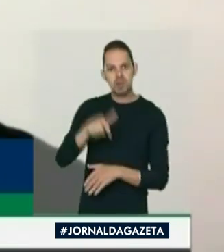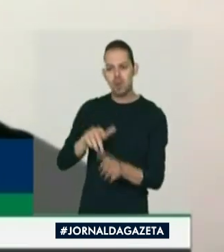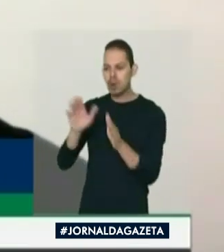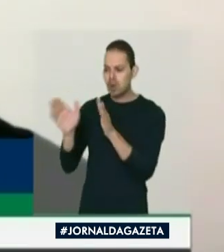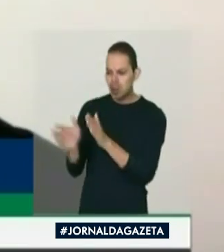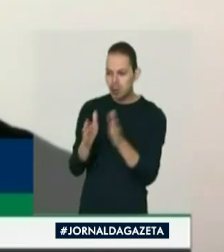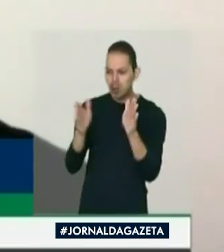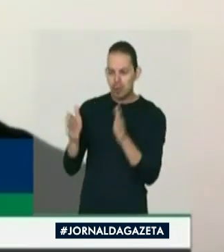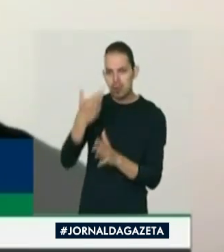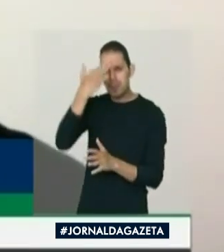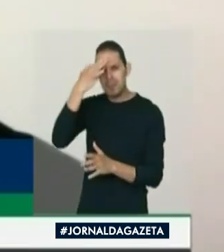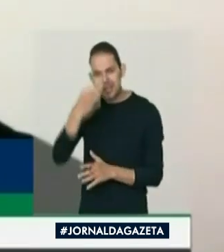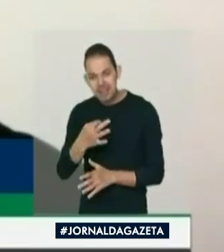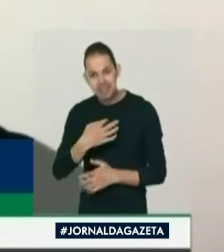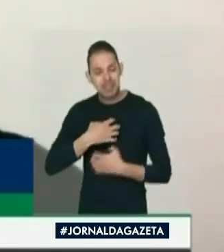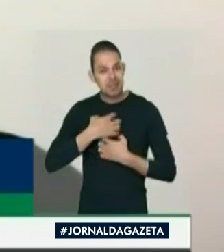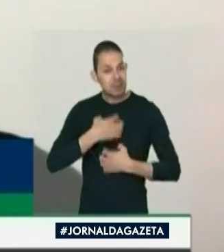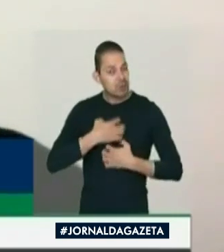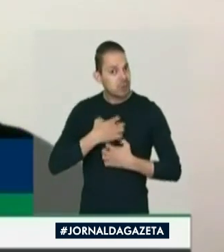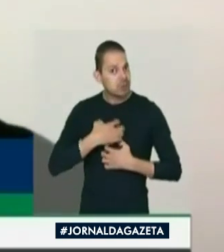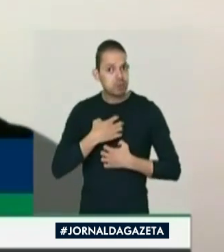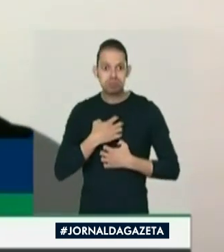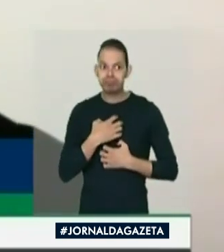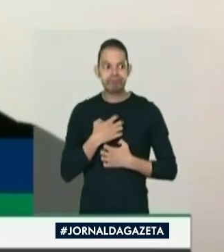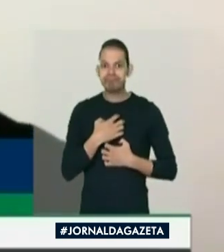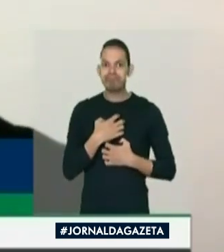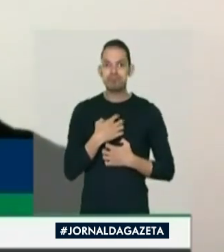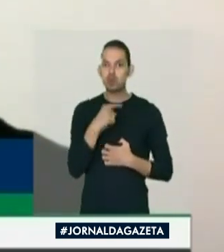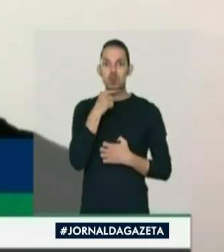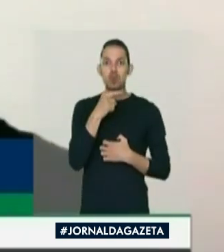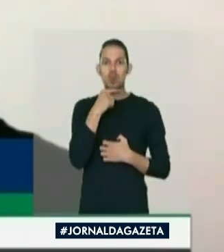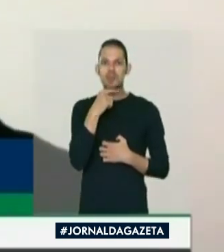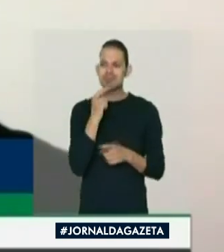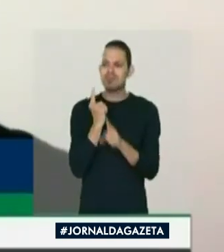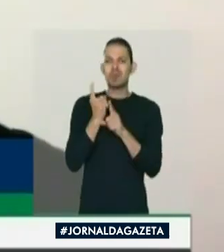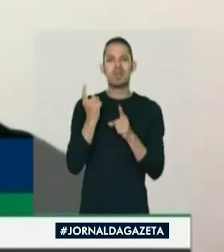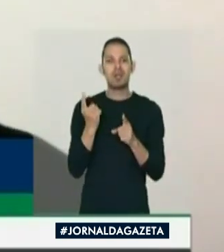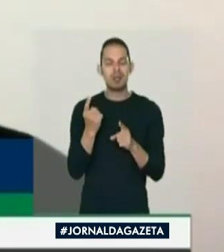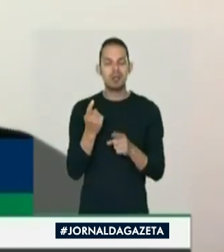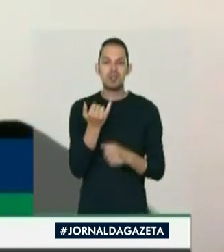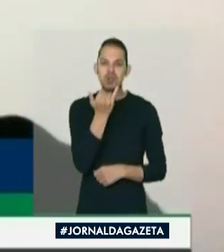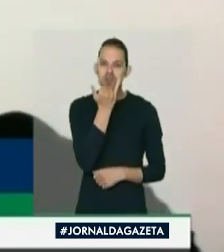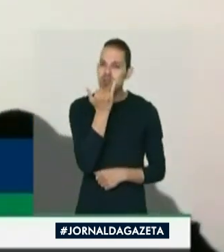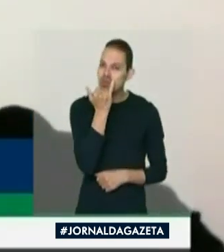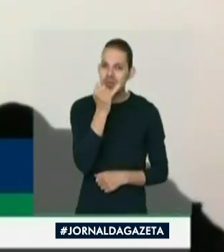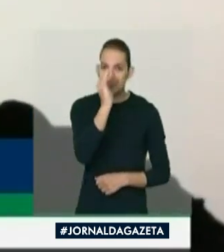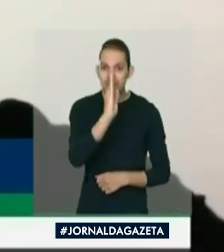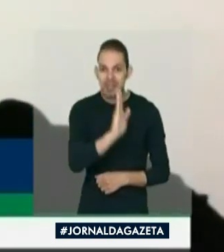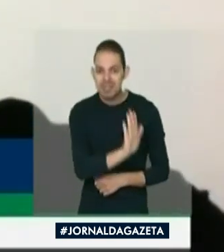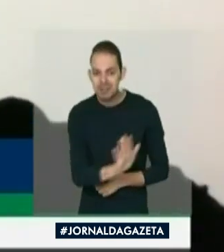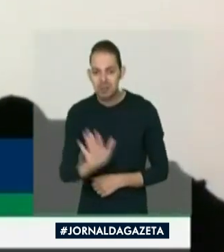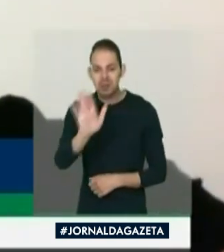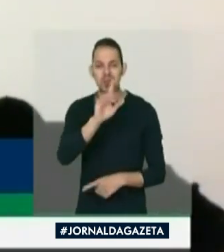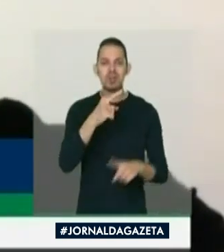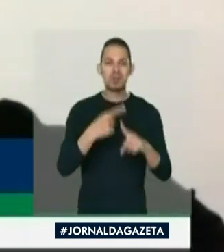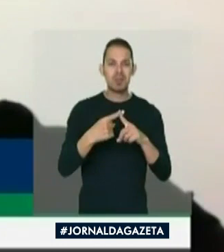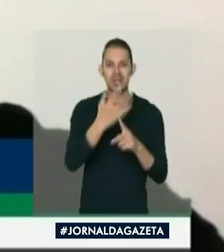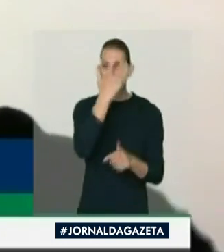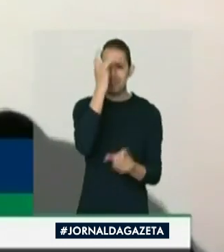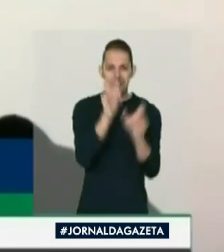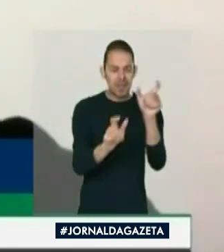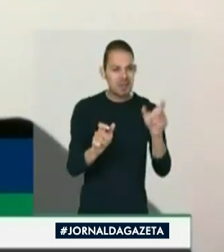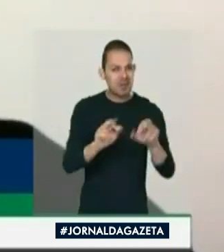compreender o momento da raiva que ali me encontrava, e peço desculpas a todo o Brasil, porque vi de várias pessoas,